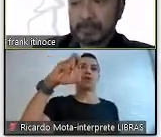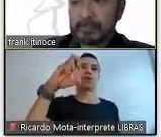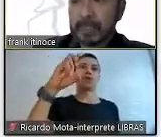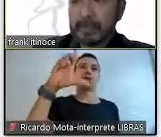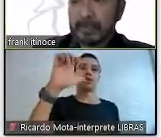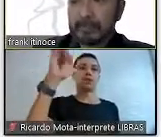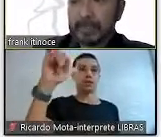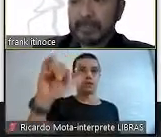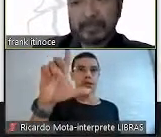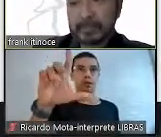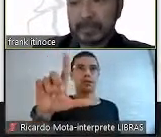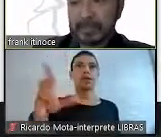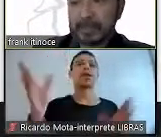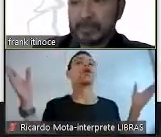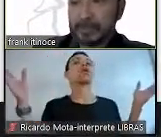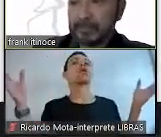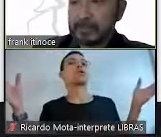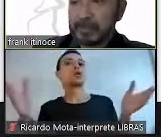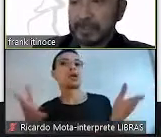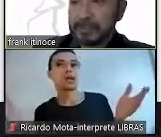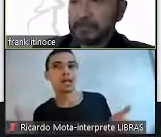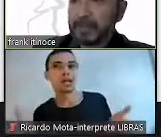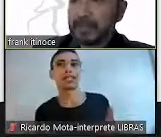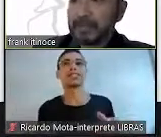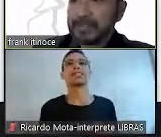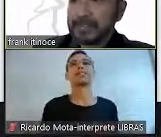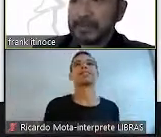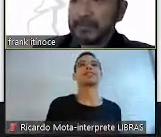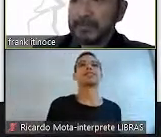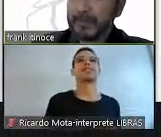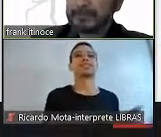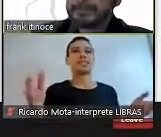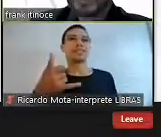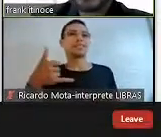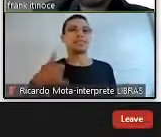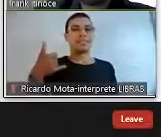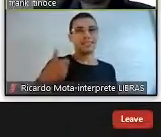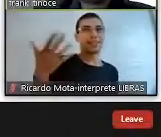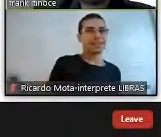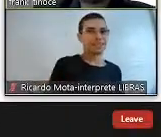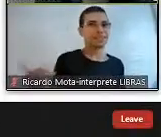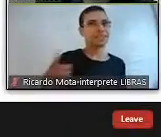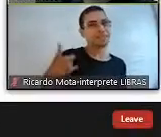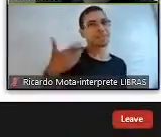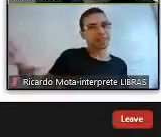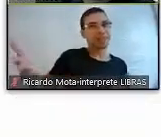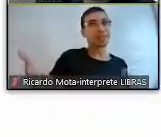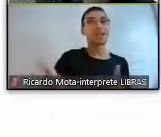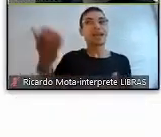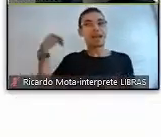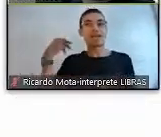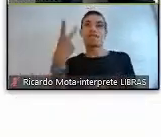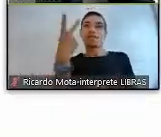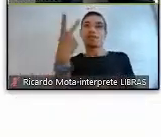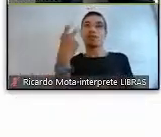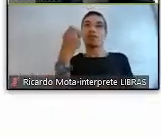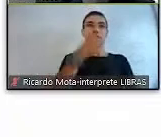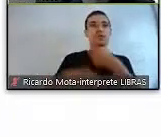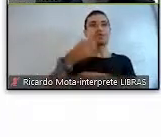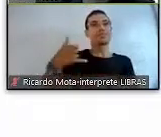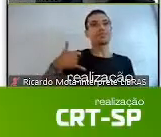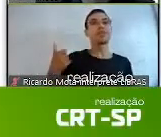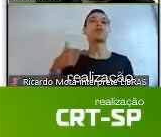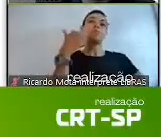2 anos. Mas acho que eu entrei muito novo, né? Por isso. Seja como for, esses 32 anos de serviço foram todos no